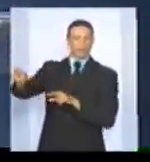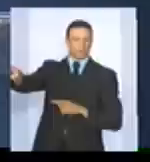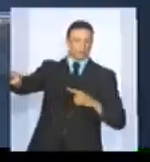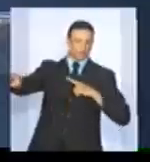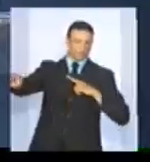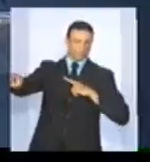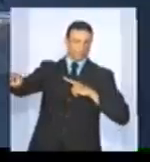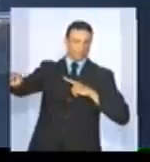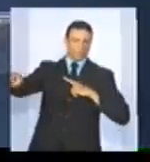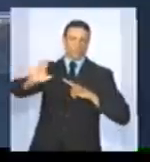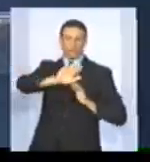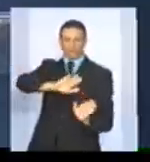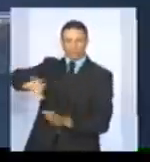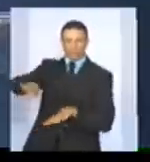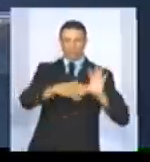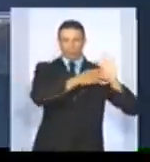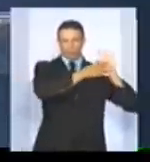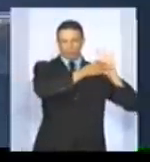Contextualizando,